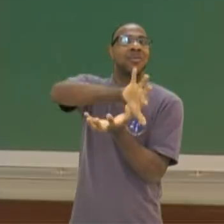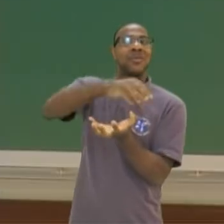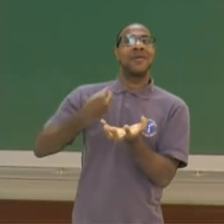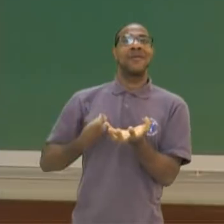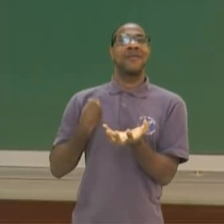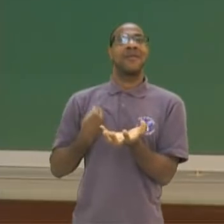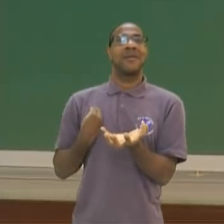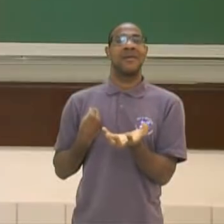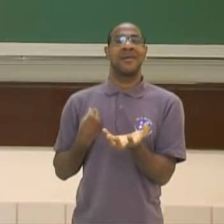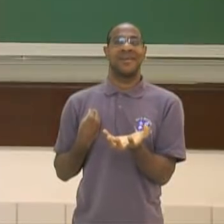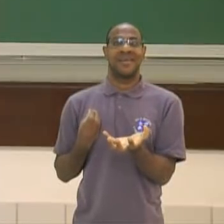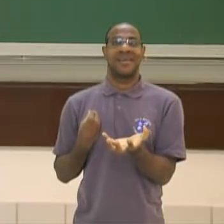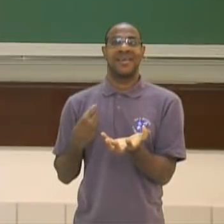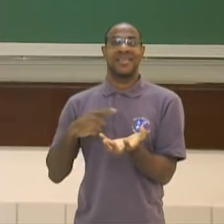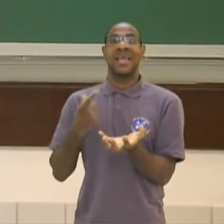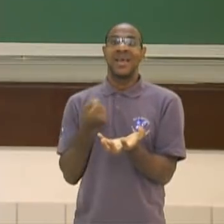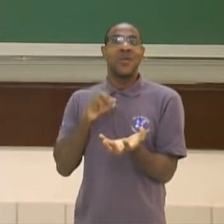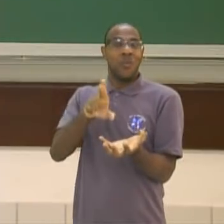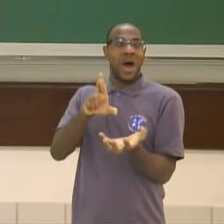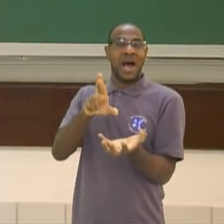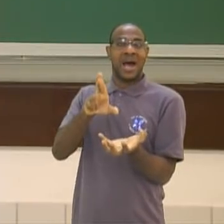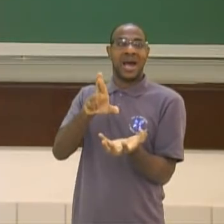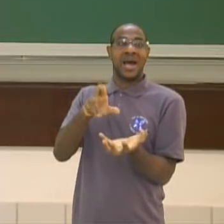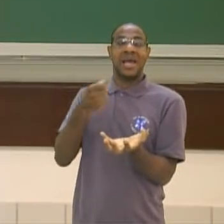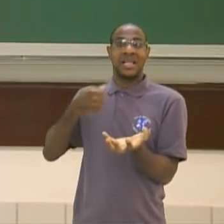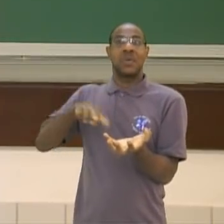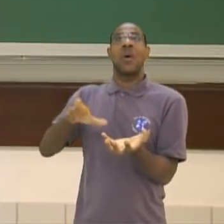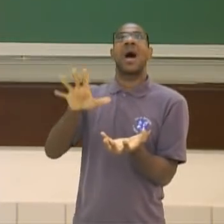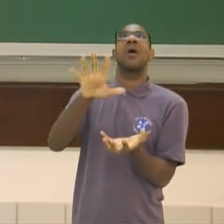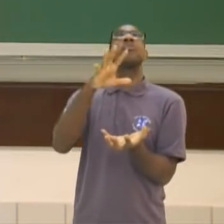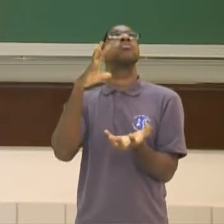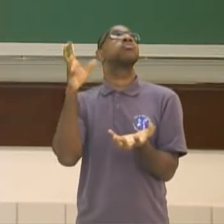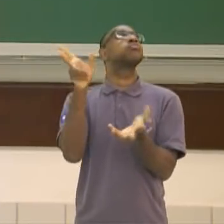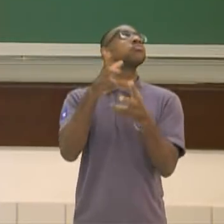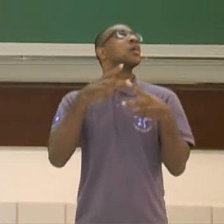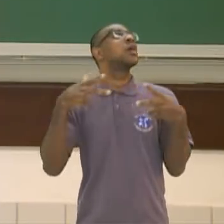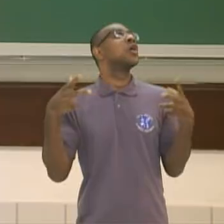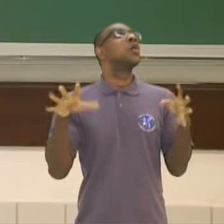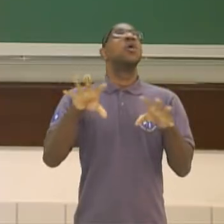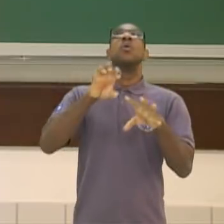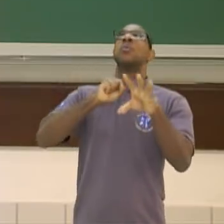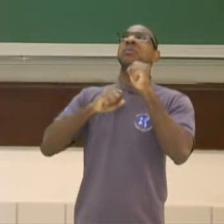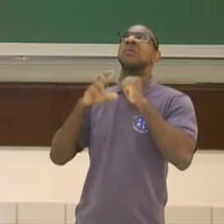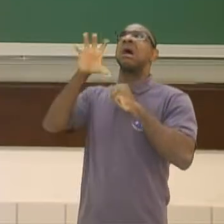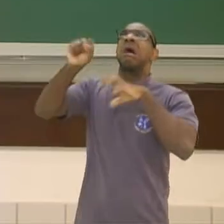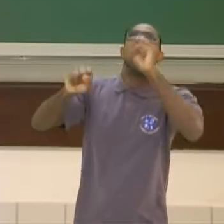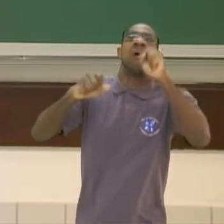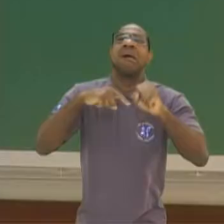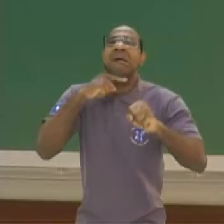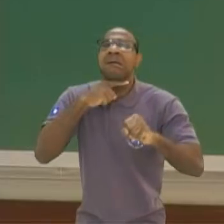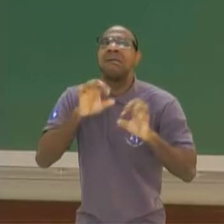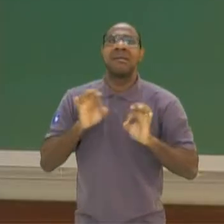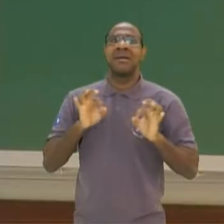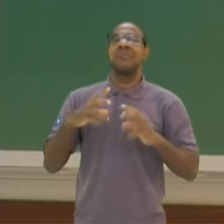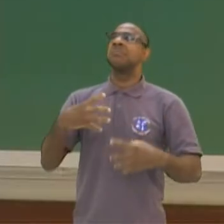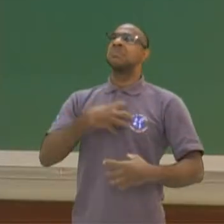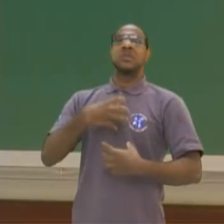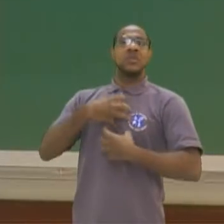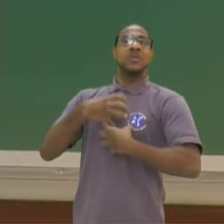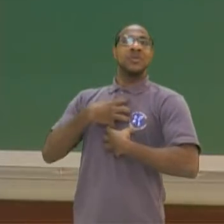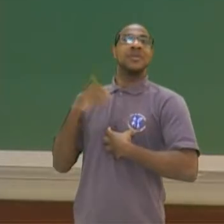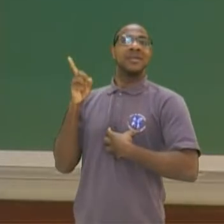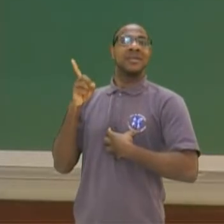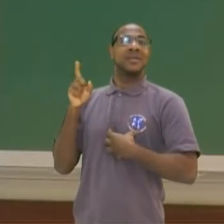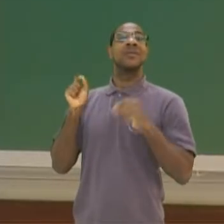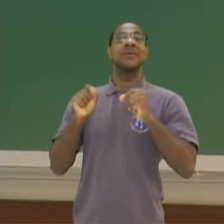ar que nos rodeia? Então, esse ar que está aqui na minha frente eu não consigo pegar, mas eu sei que ele está porque eu estou respirando,